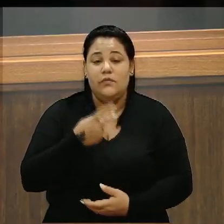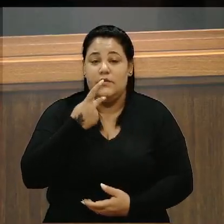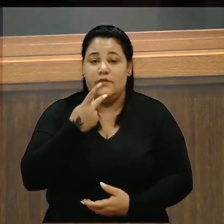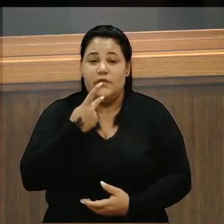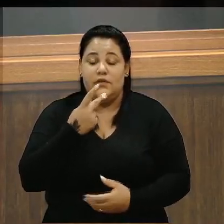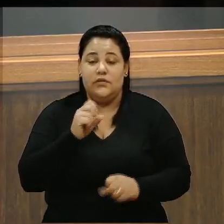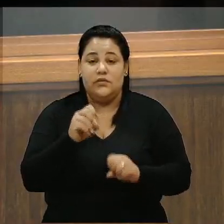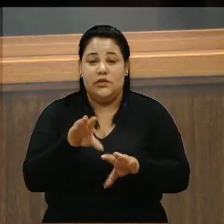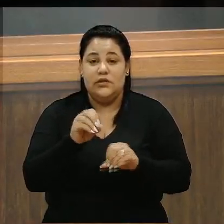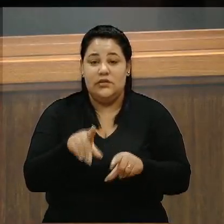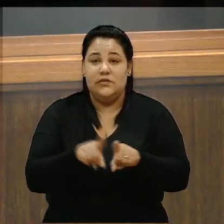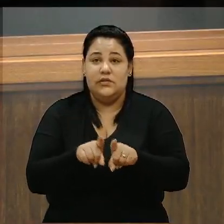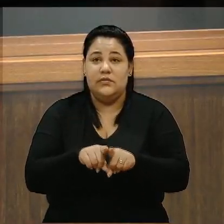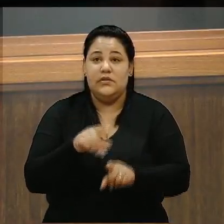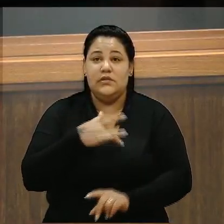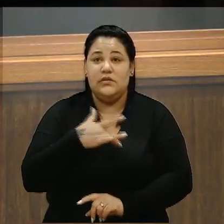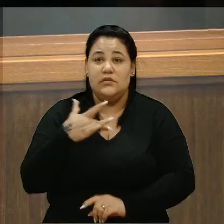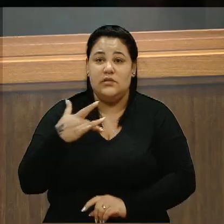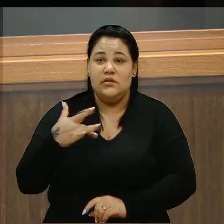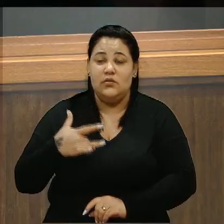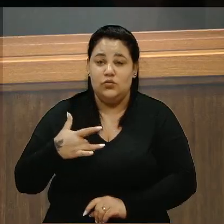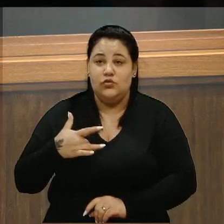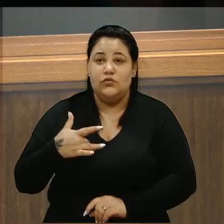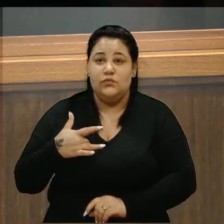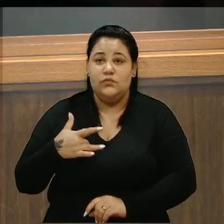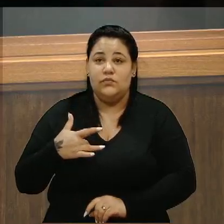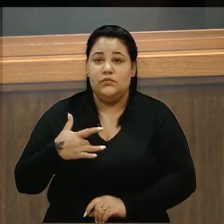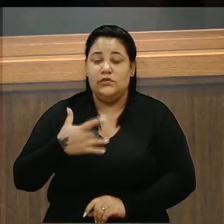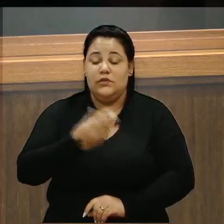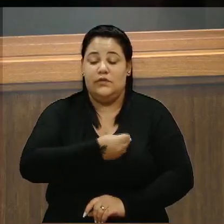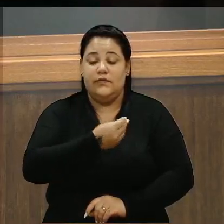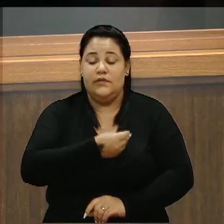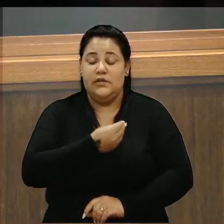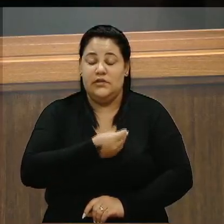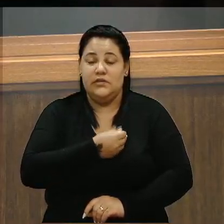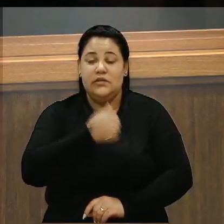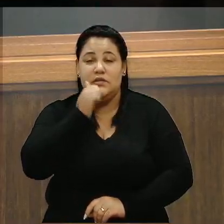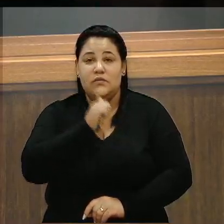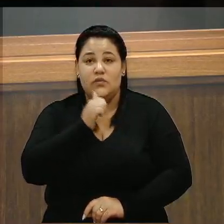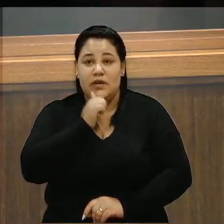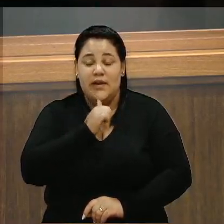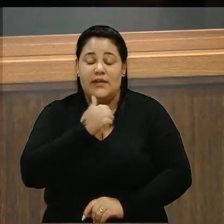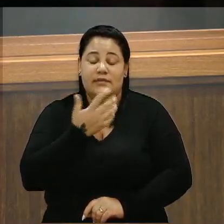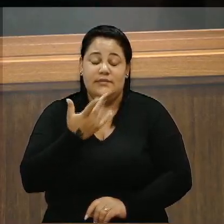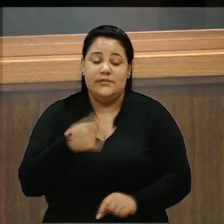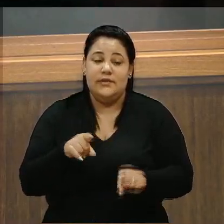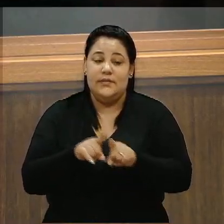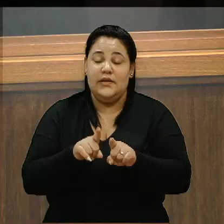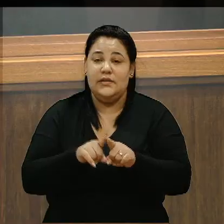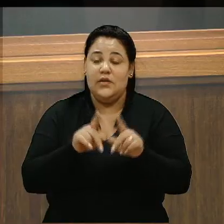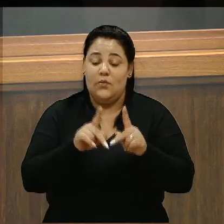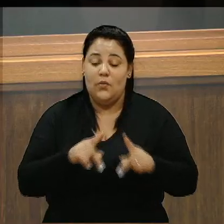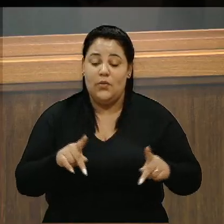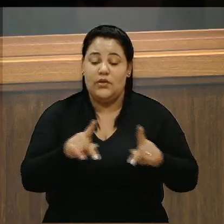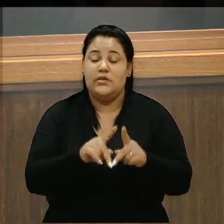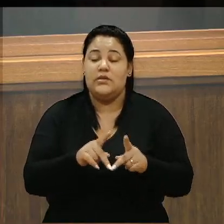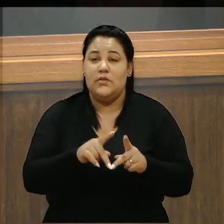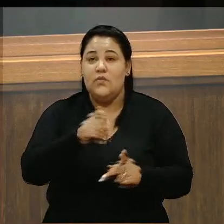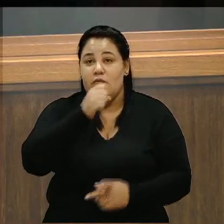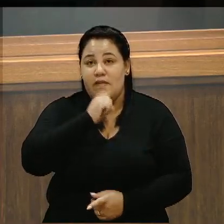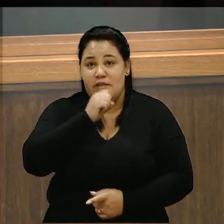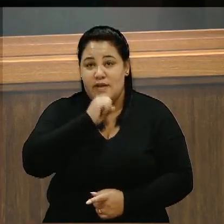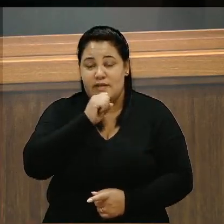educação, em saúde, muitas vezes só na vida das mulheres, na vida fértil. Então, a população idosa está crescendo,